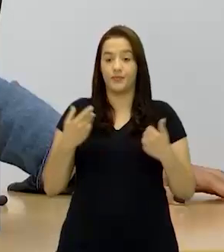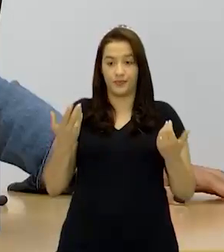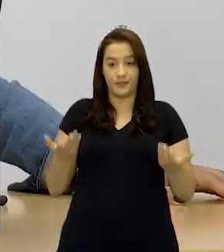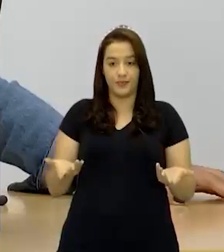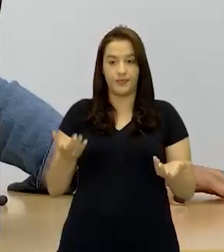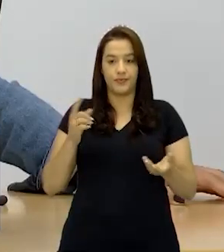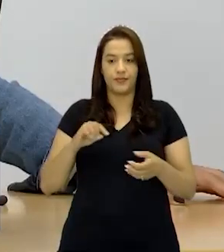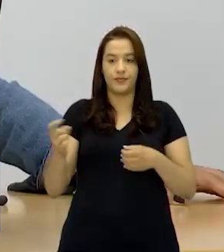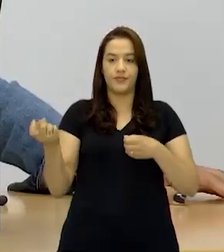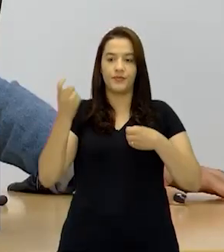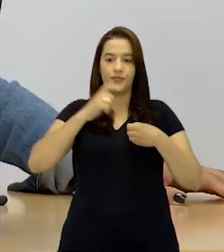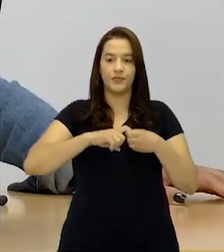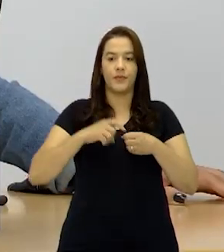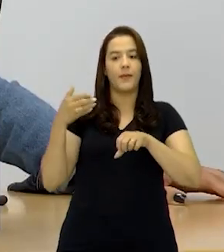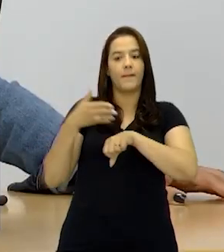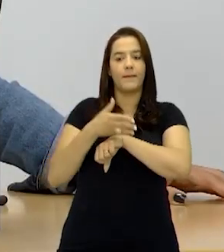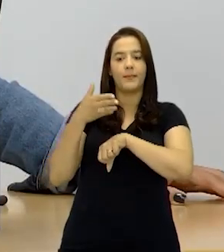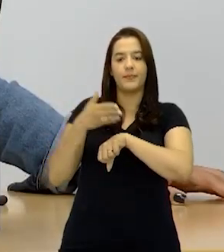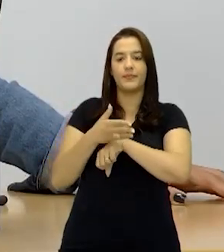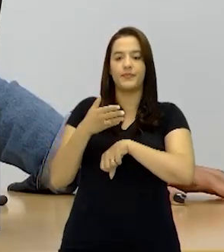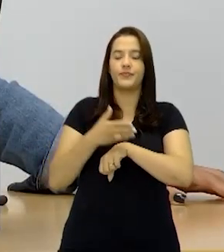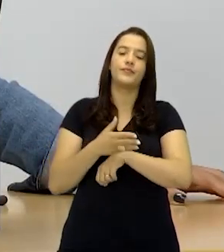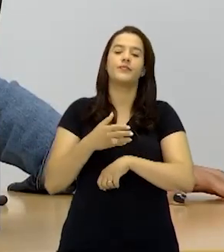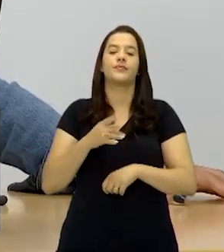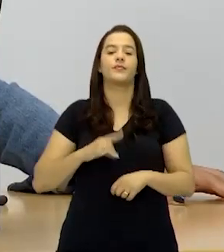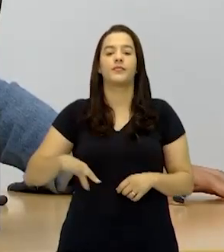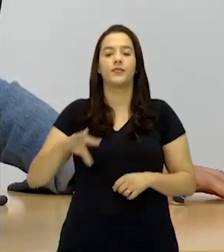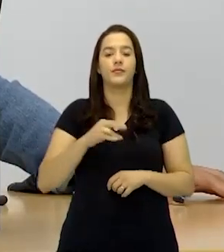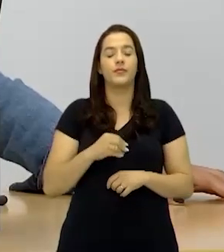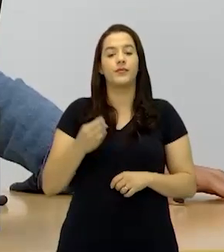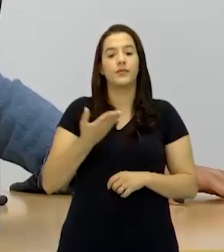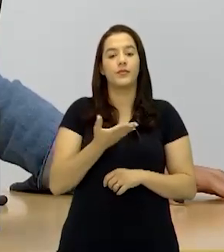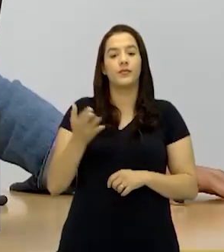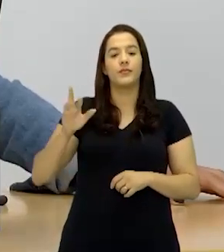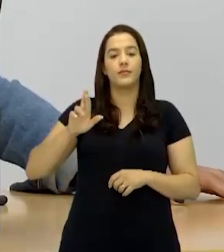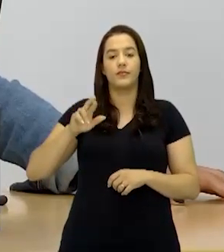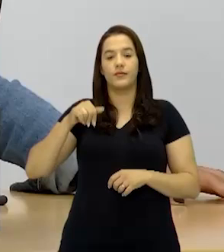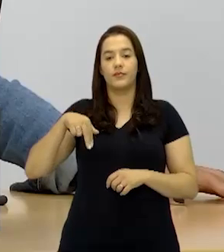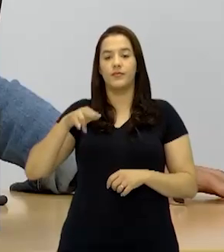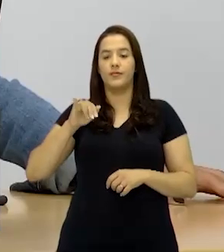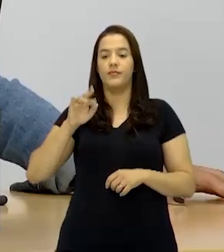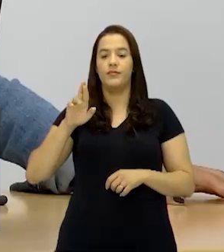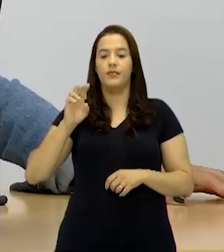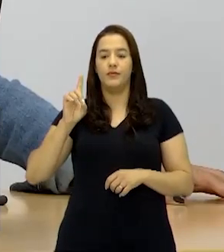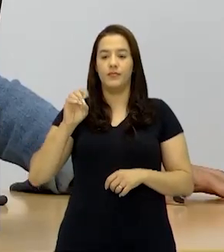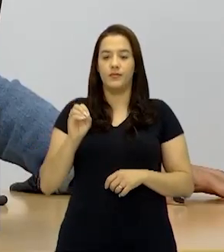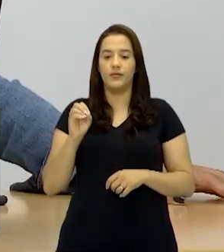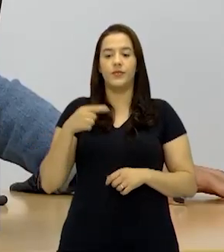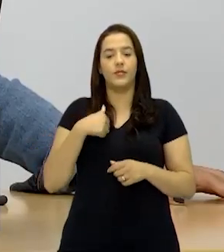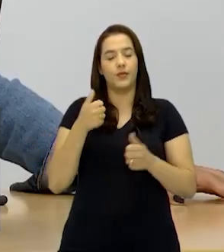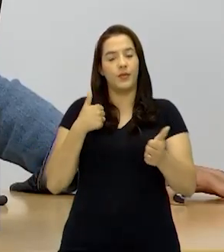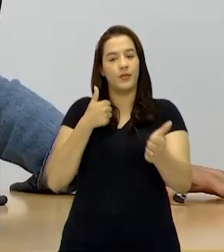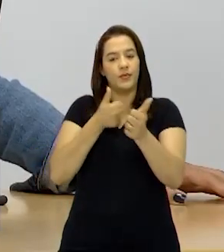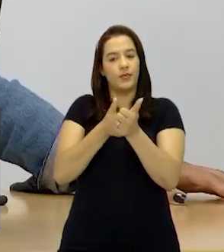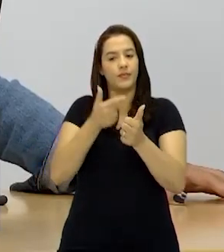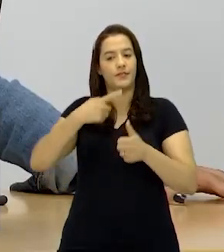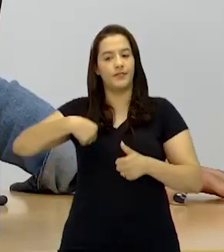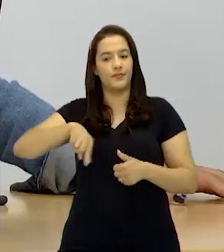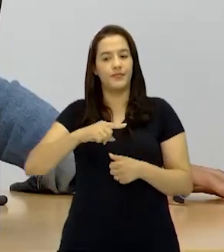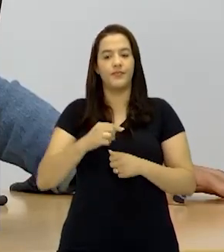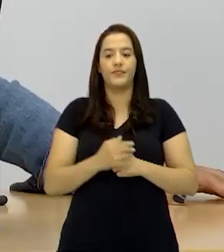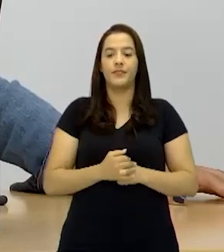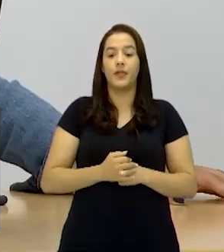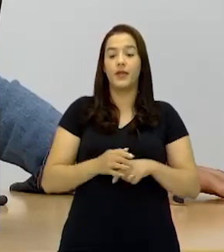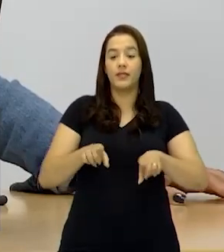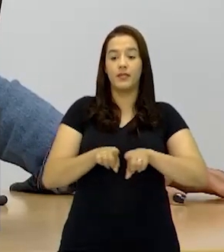Voltamos aqui, Tony, com a participação do Quirilos aqui, falando, manda um beijo aqui pra gente que estamos acompanhando, muito bem. Nós temos o